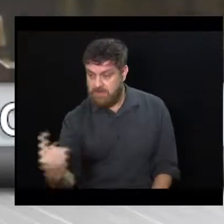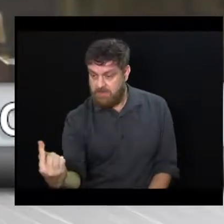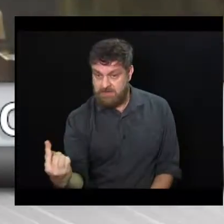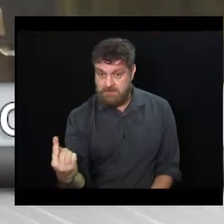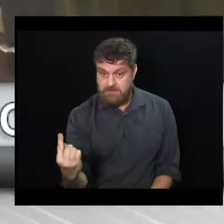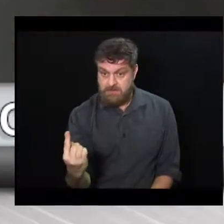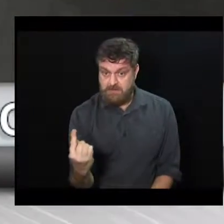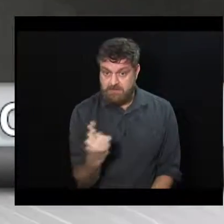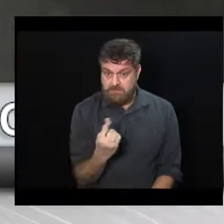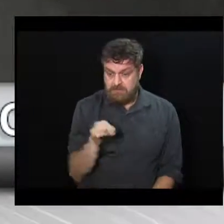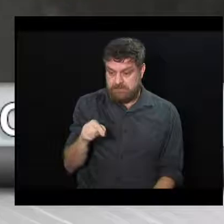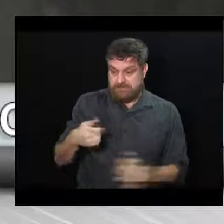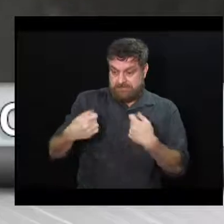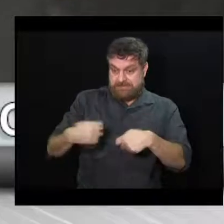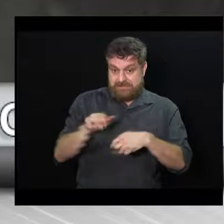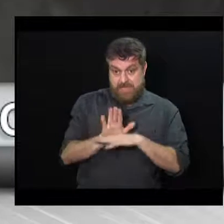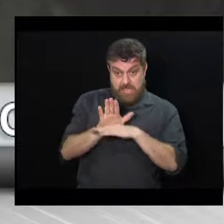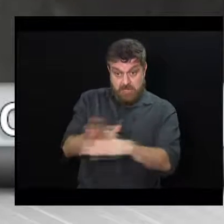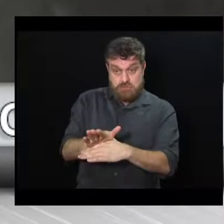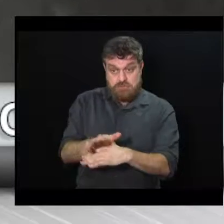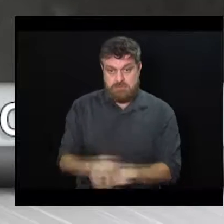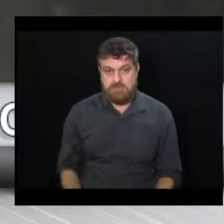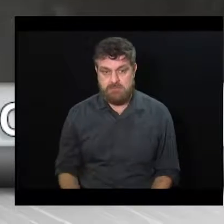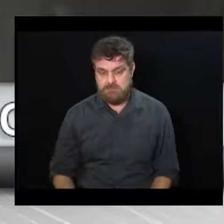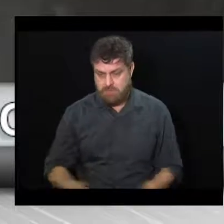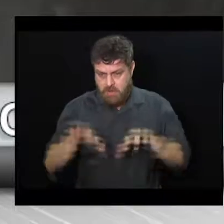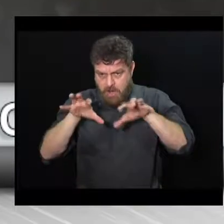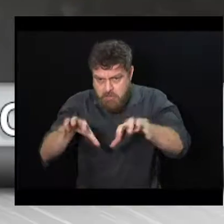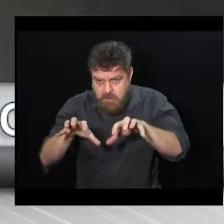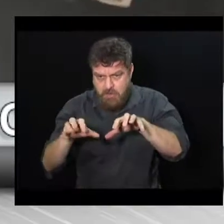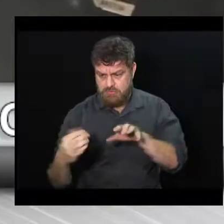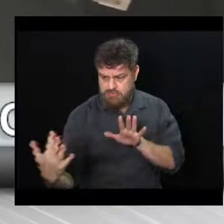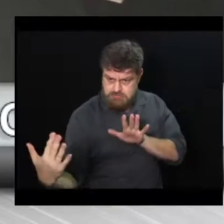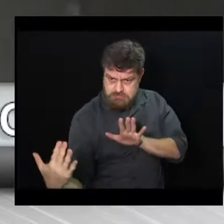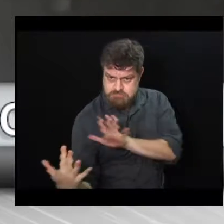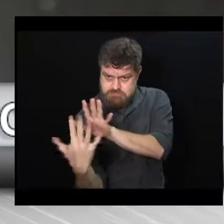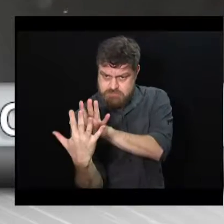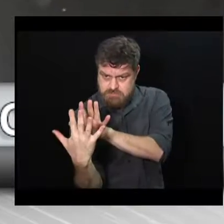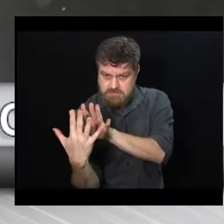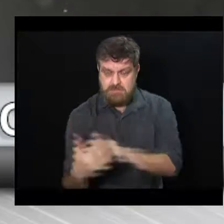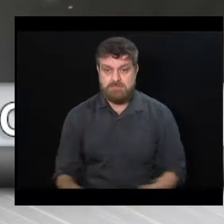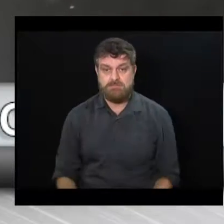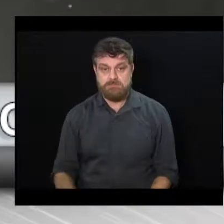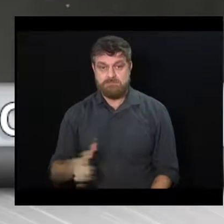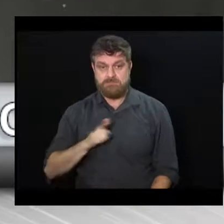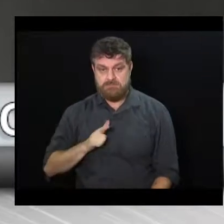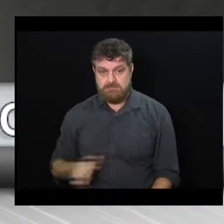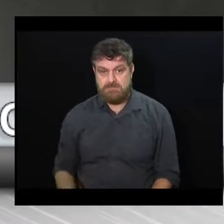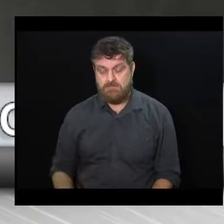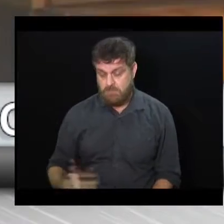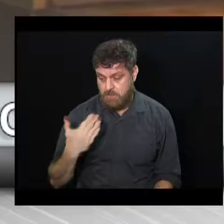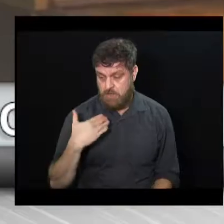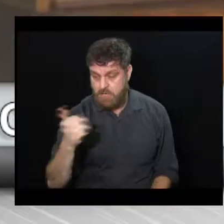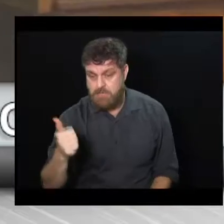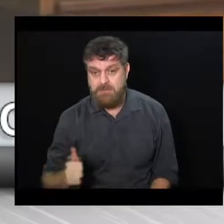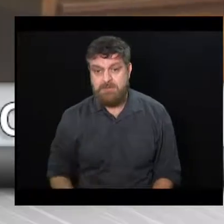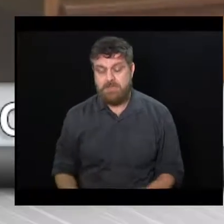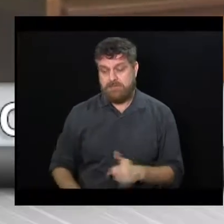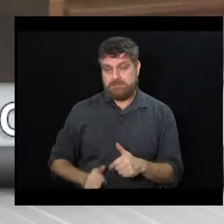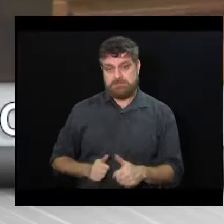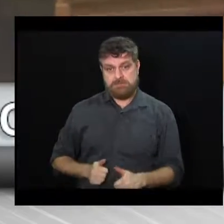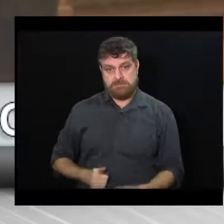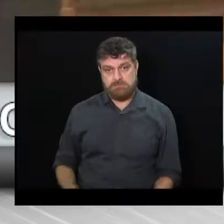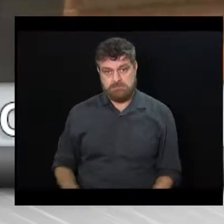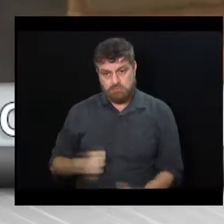Nick Fury. Precisando de ajuda para enfrentar monstros nomeados como elementais, Fury o convoca para lutar ao lado